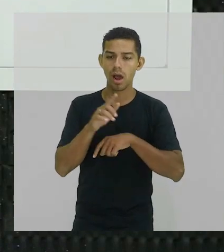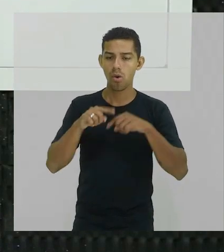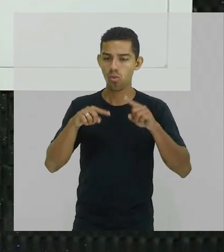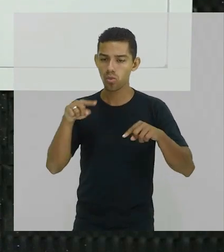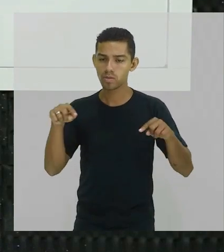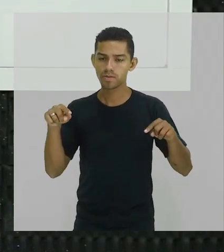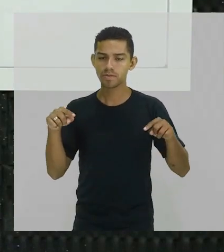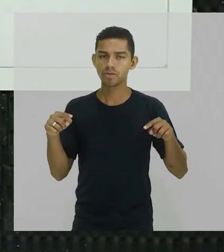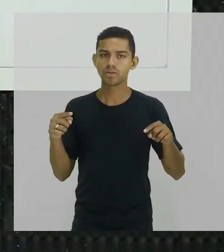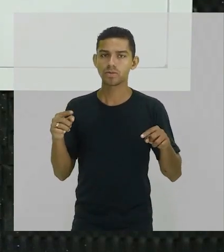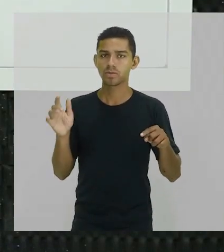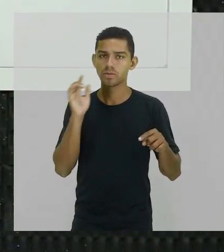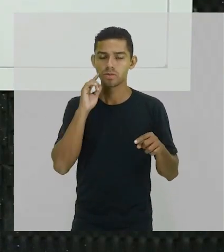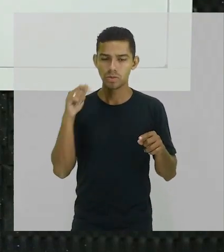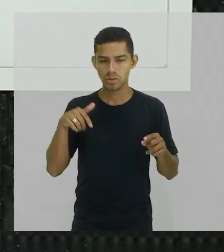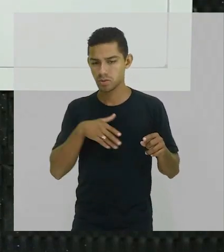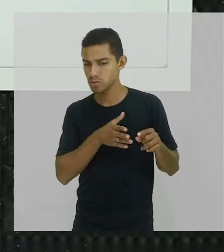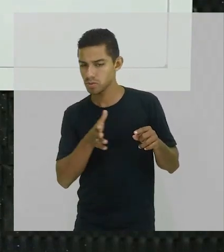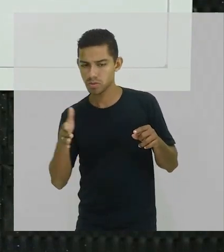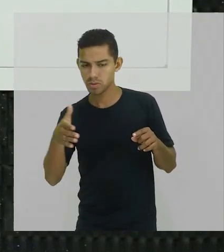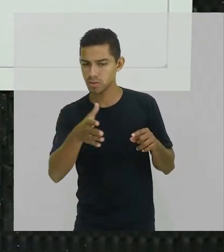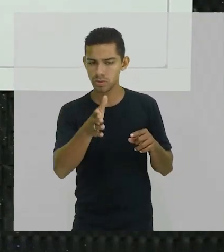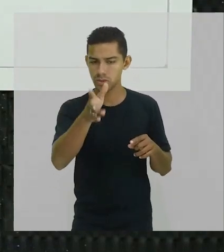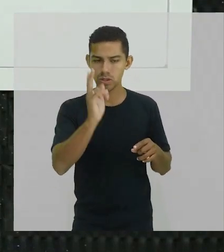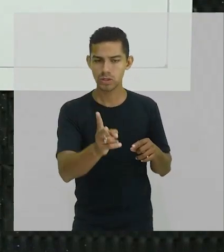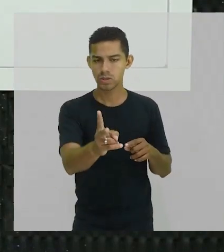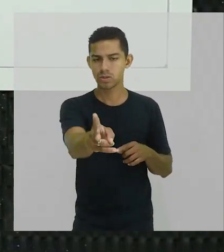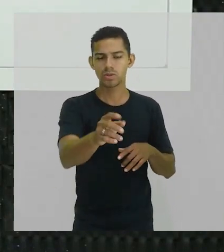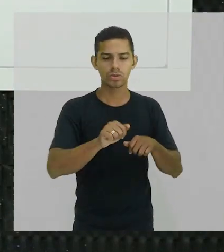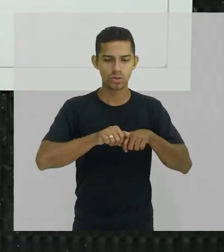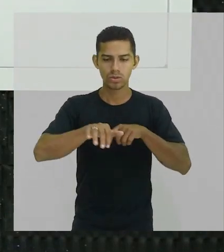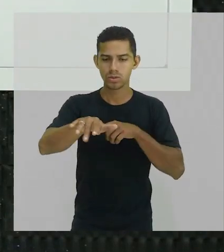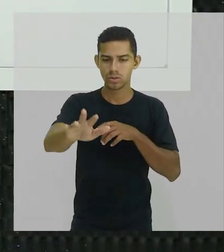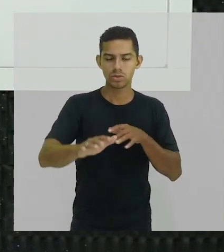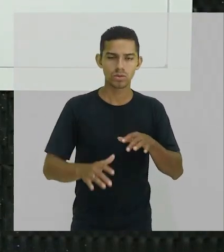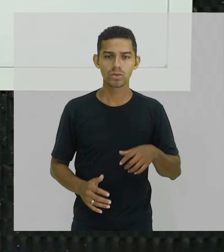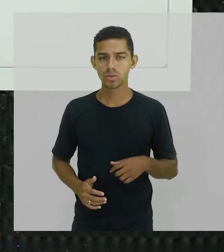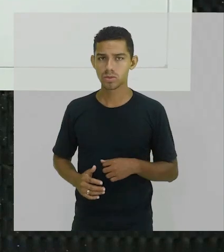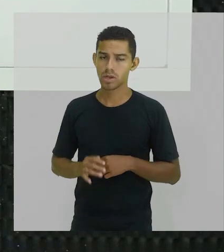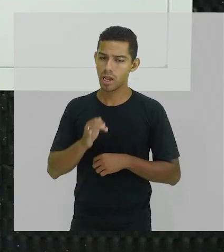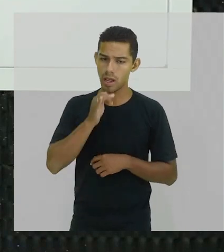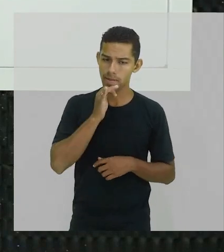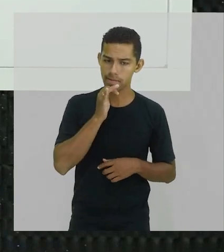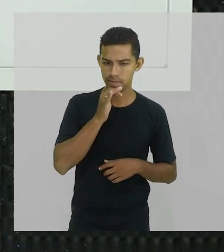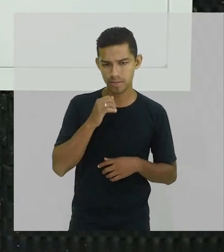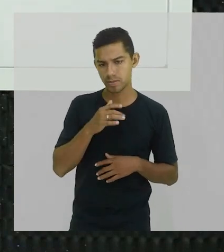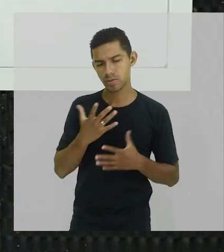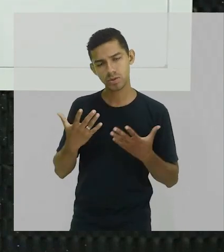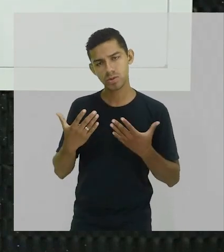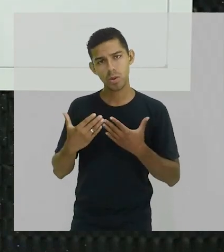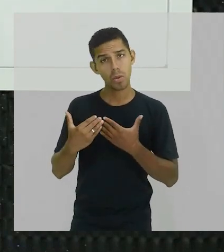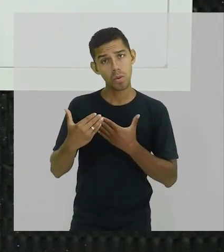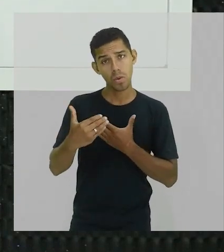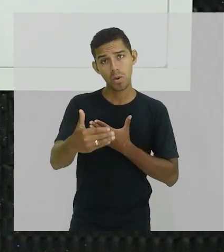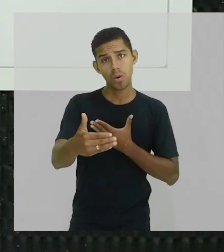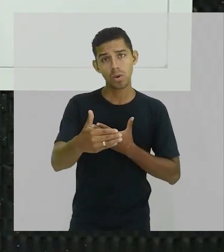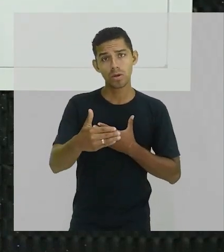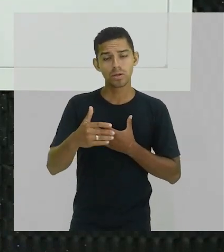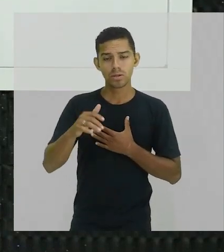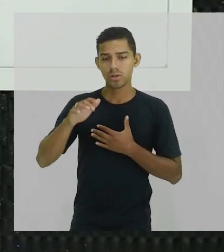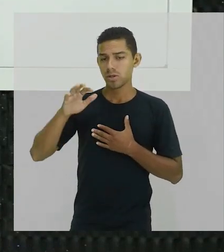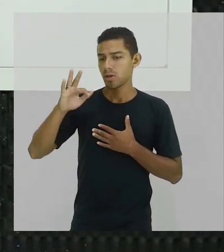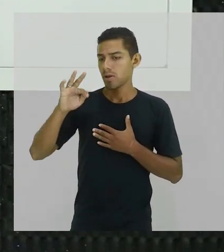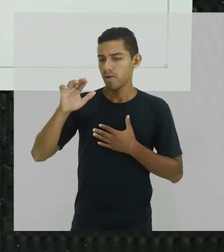de contornar obstáculos e continuar a sua propagação. Contornar obstáculos ou, a partir de uma fenda,